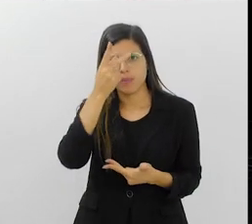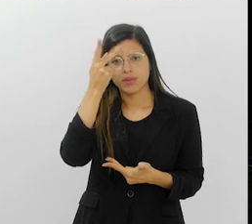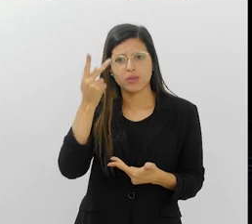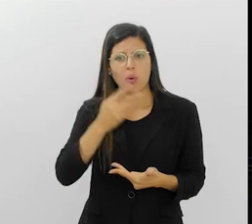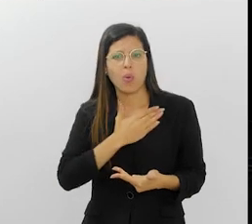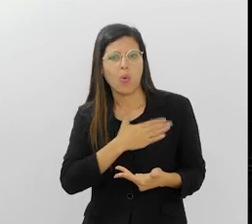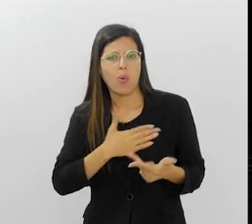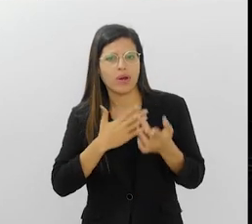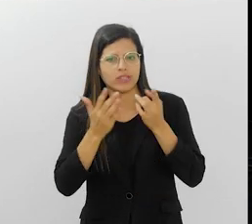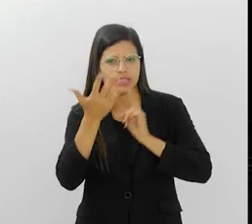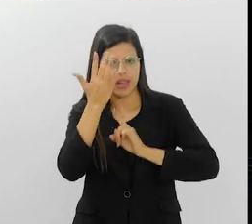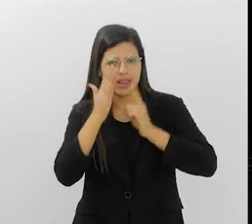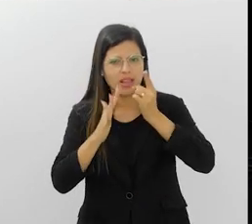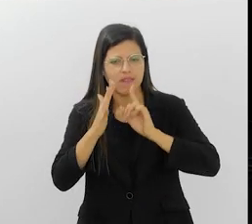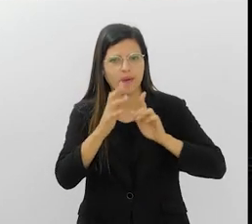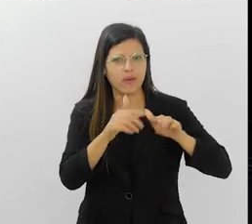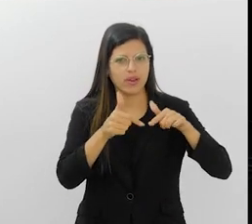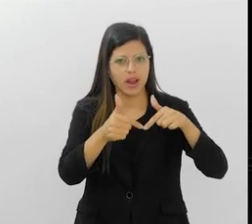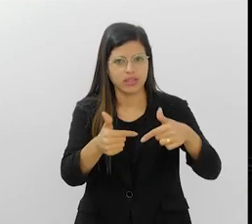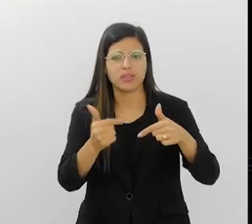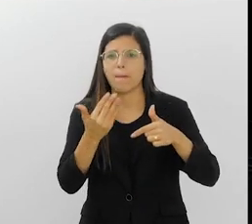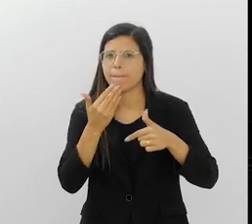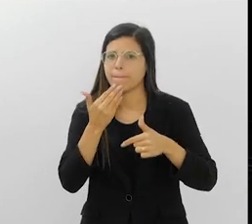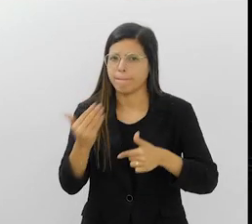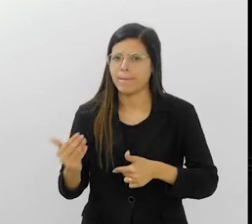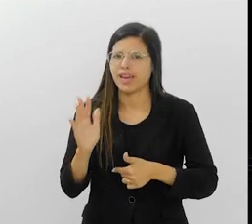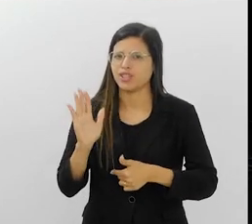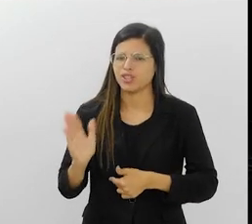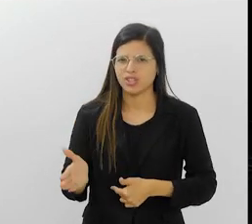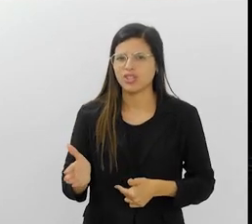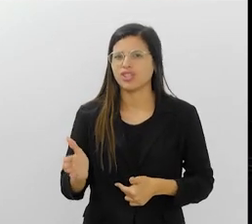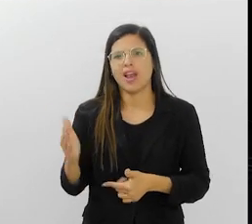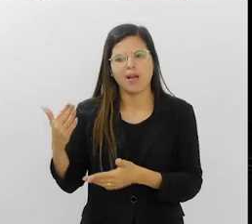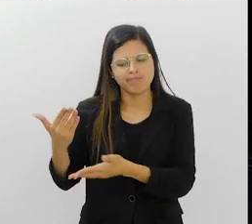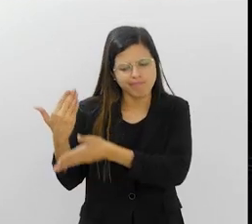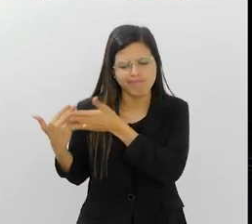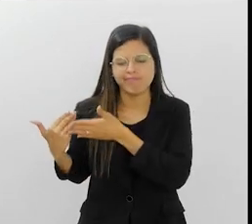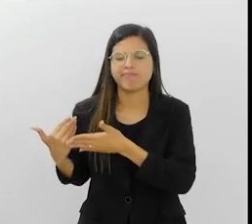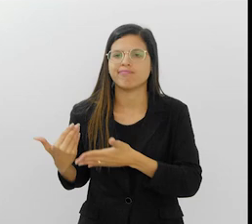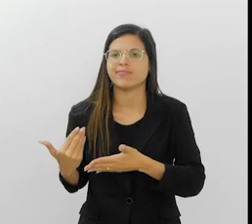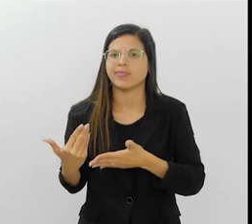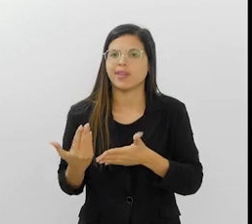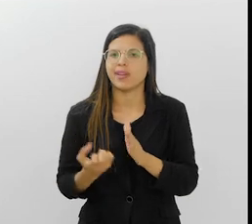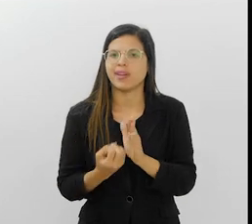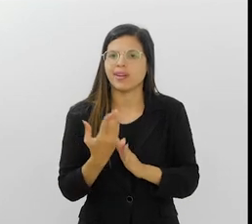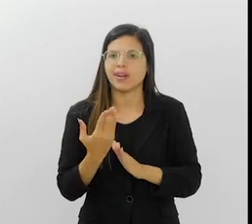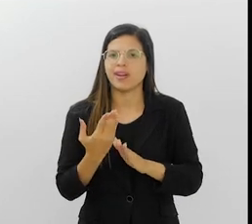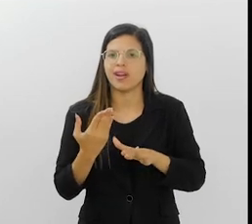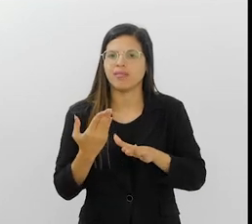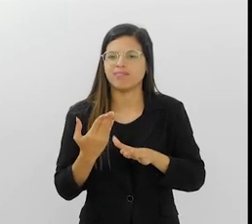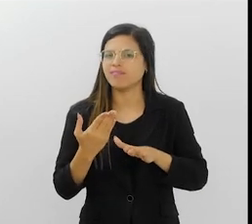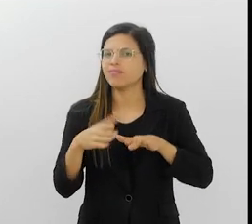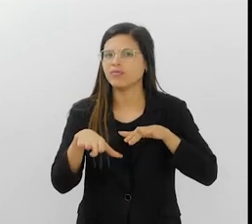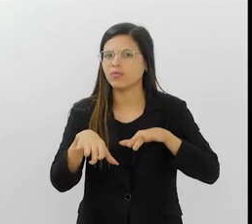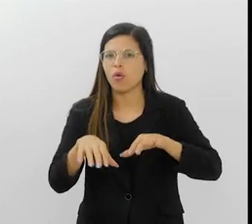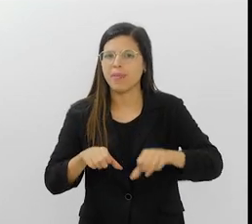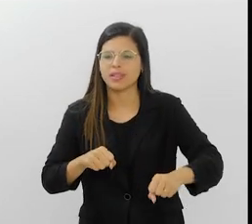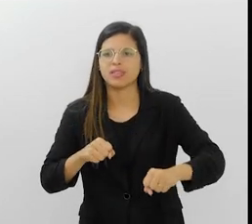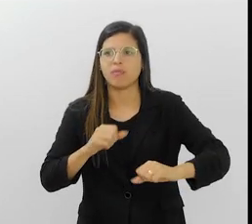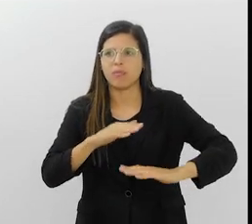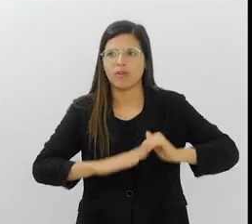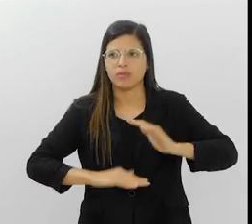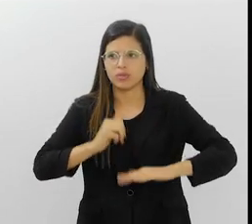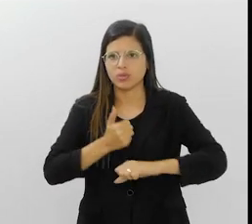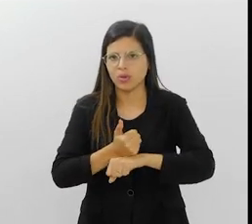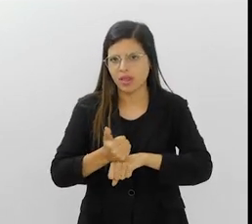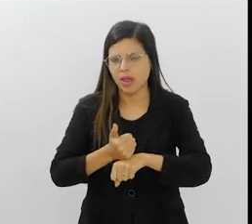que quem gosta de carnaval e quem milita no carnaval pede há muito tempo, né? Uma criação de uma mão de obra. É importante isso. Né? E com